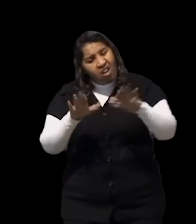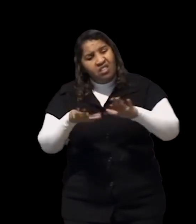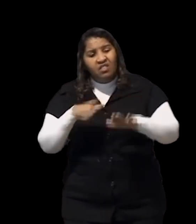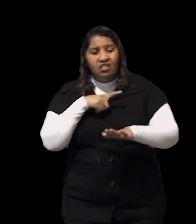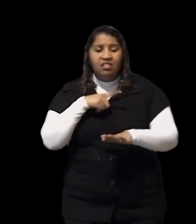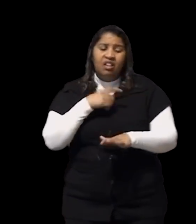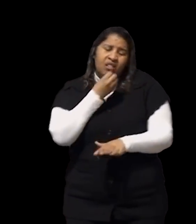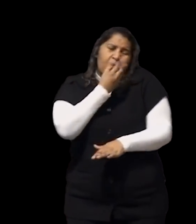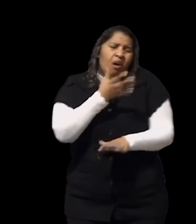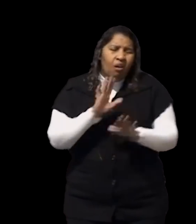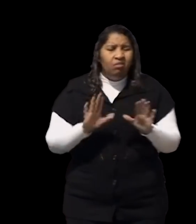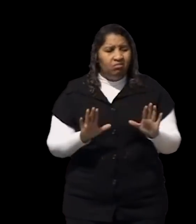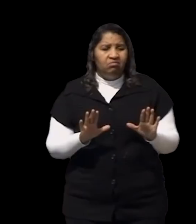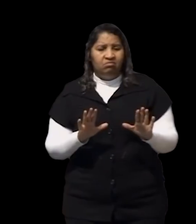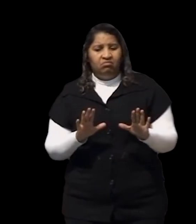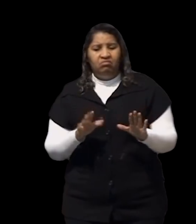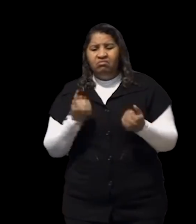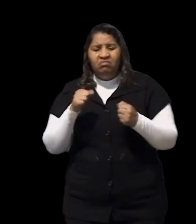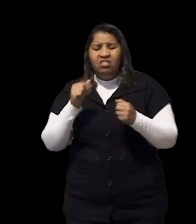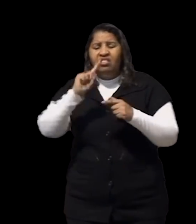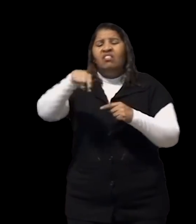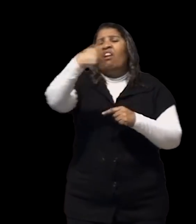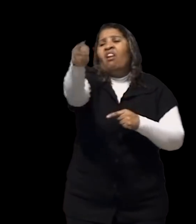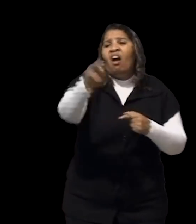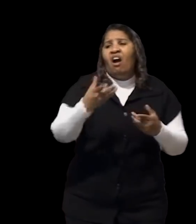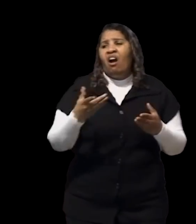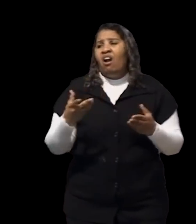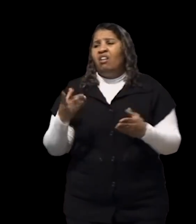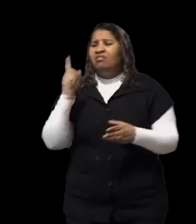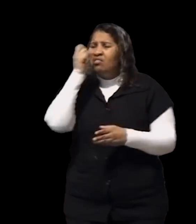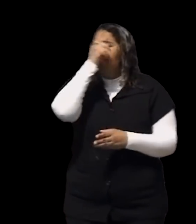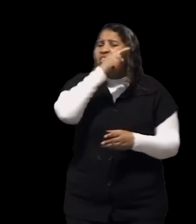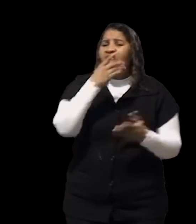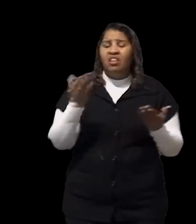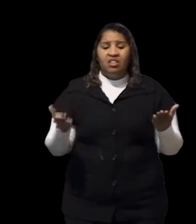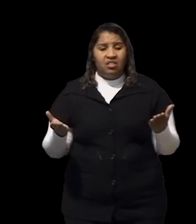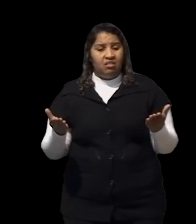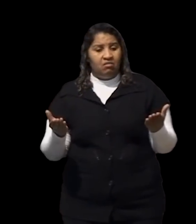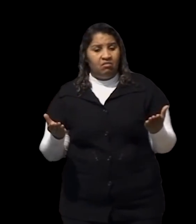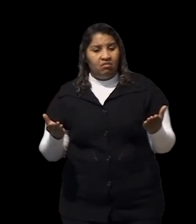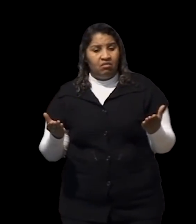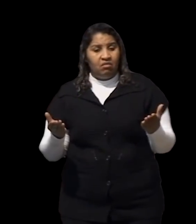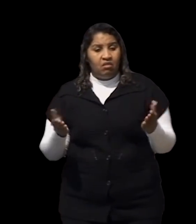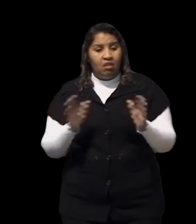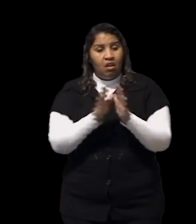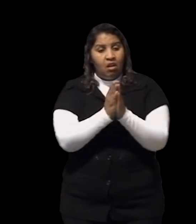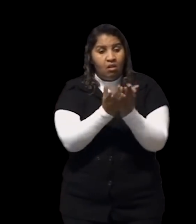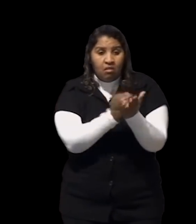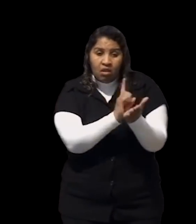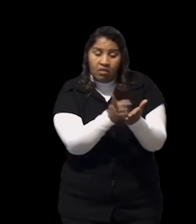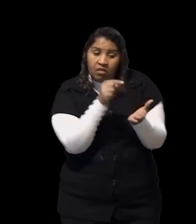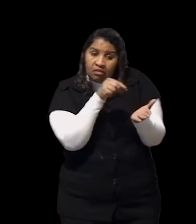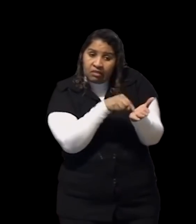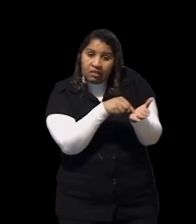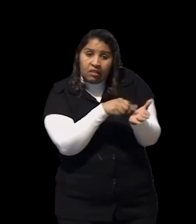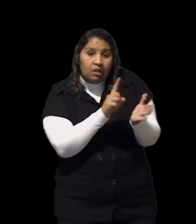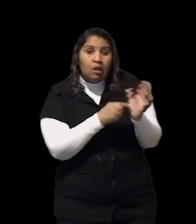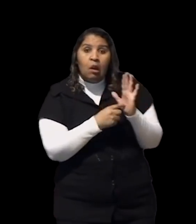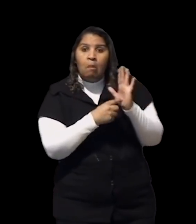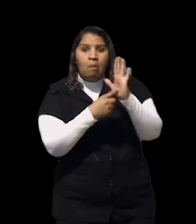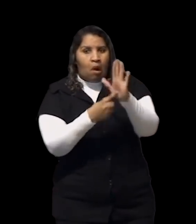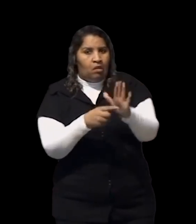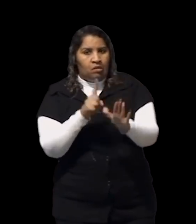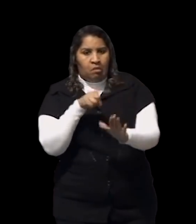satisfaz com um pouco a Bíblia não diz para a gente ser ganancioso Isso é pecado mas a Bíblia diz que a gente deve ser